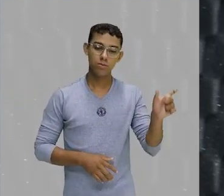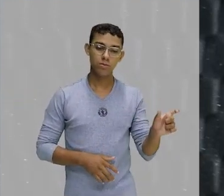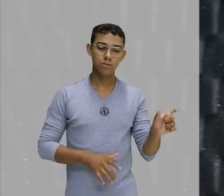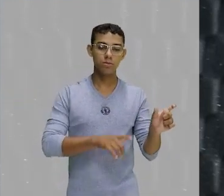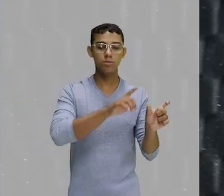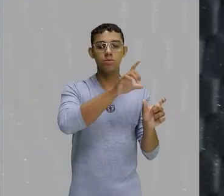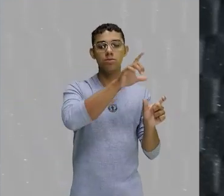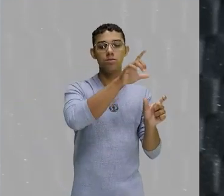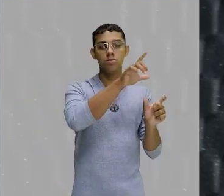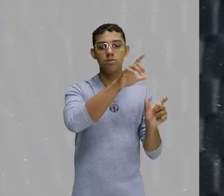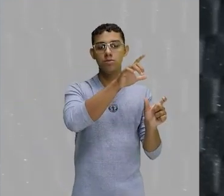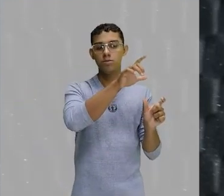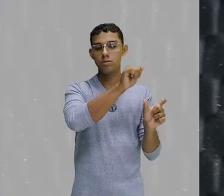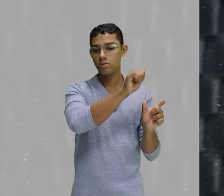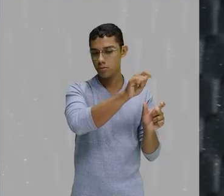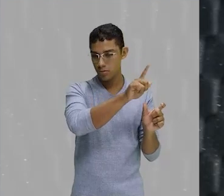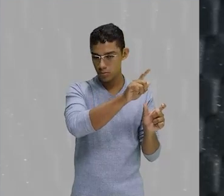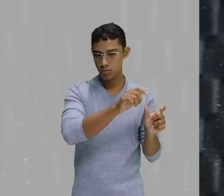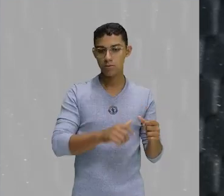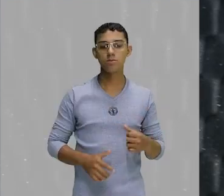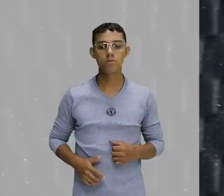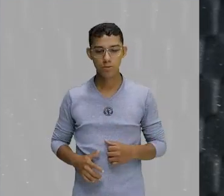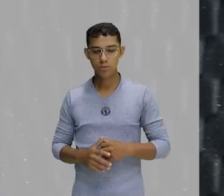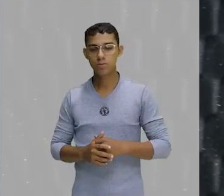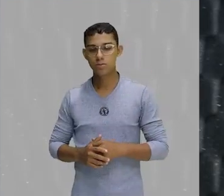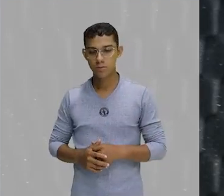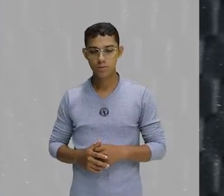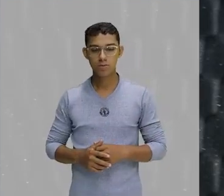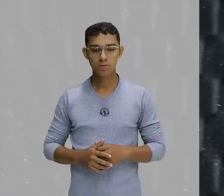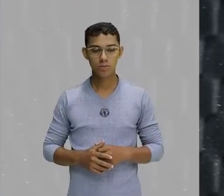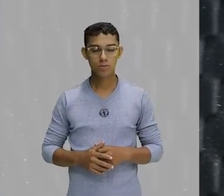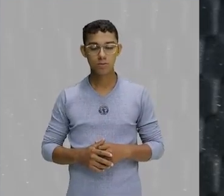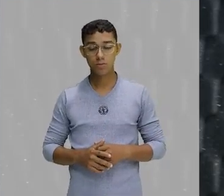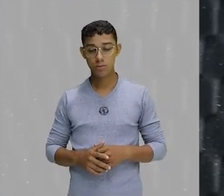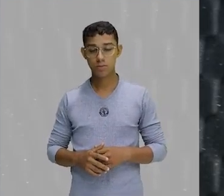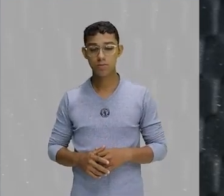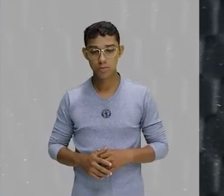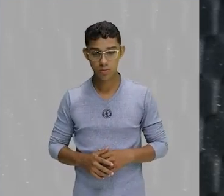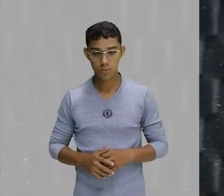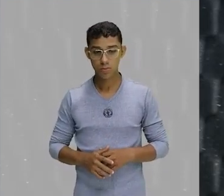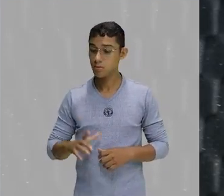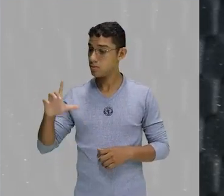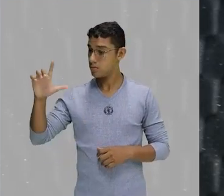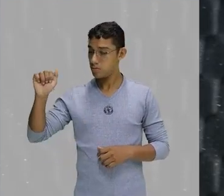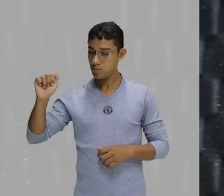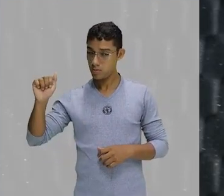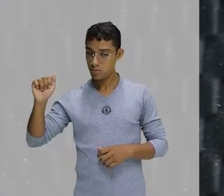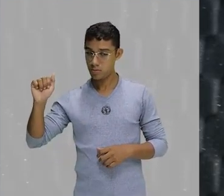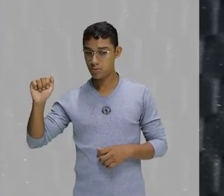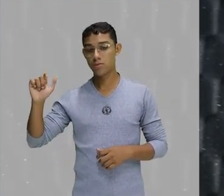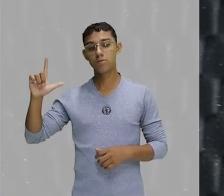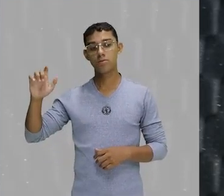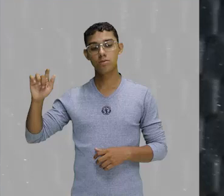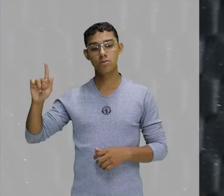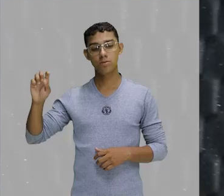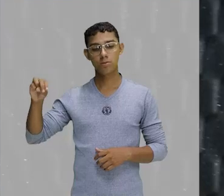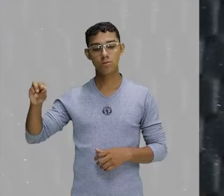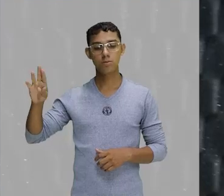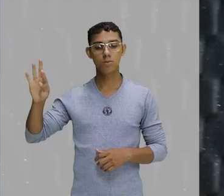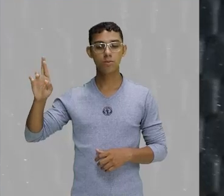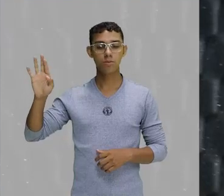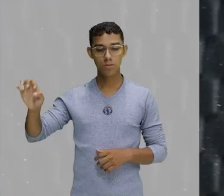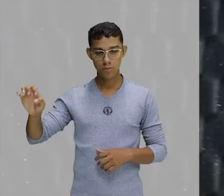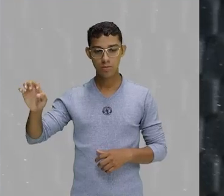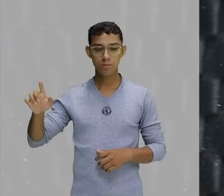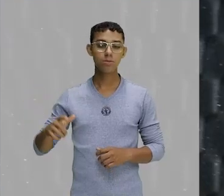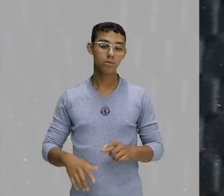la. Artículo la é o que eu vou colocar antes dessas palavras. Então, eu tenho la legumbre, que em